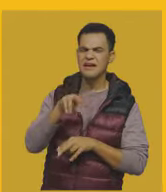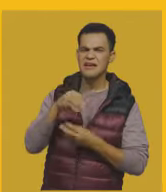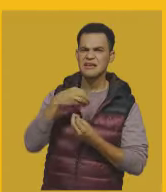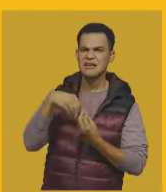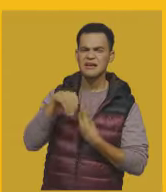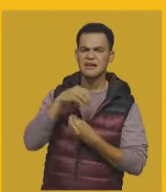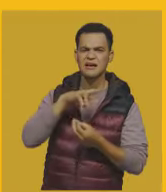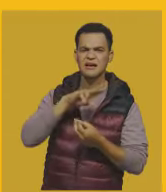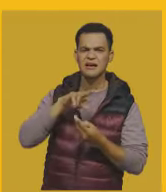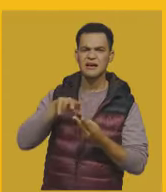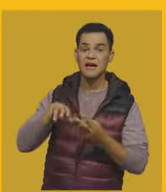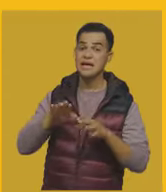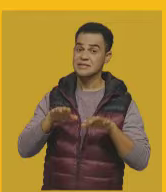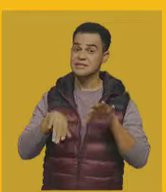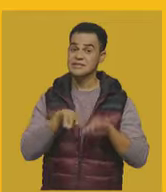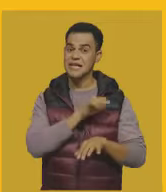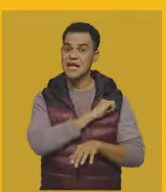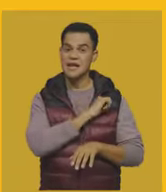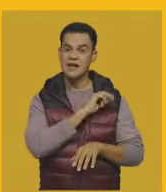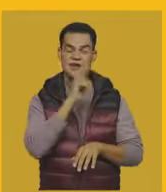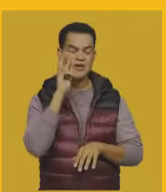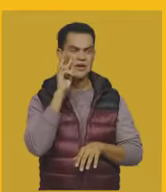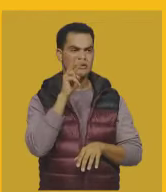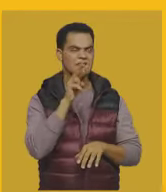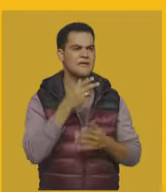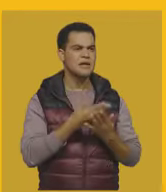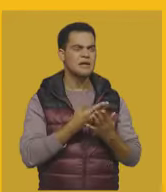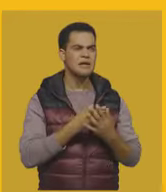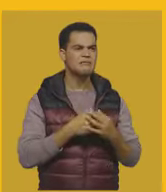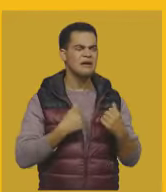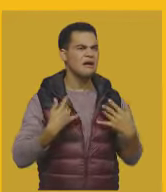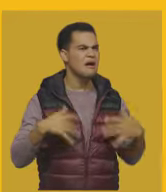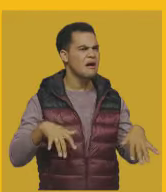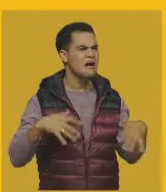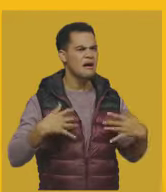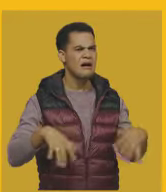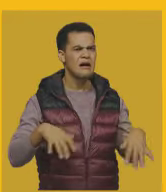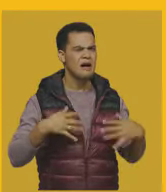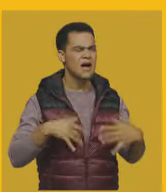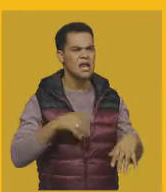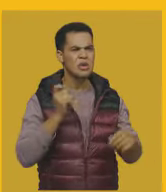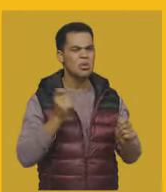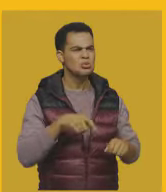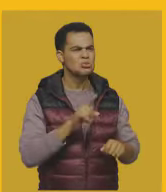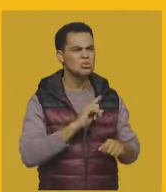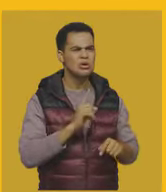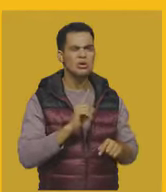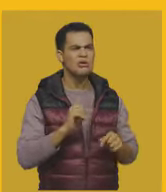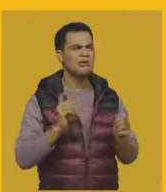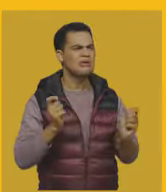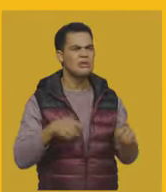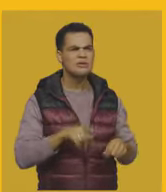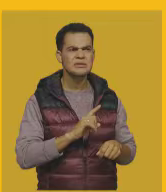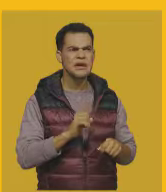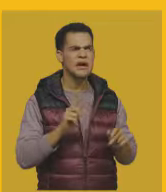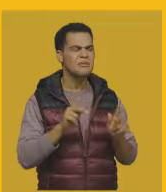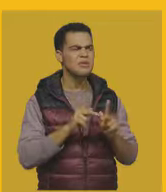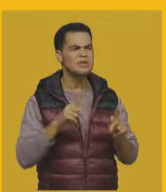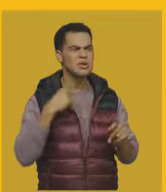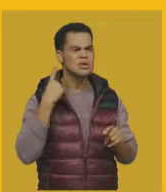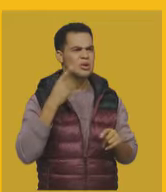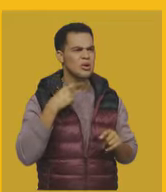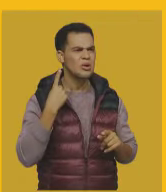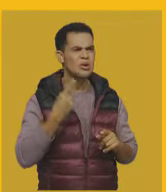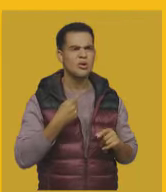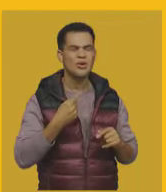isso na aula presencial, ele fica apavorado, fica assim, Jesus, não dou conta disso não, professor, você é doido? Falam coisas desse tipo comigo.